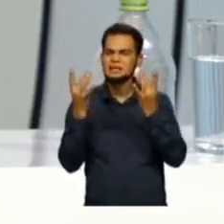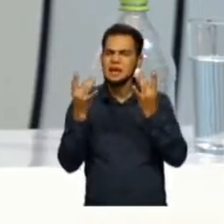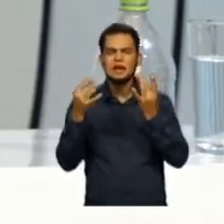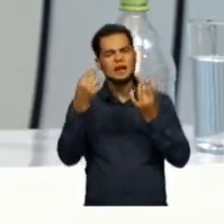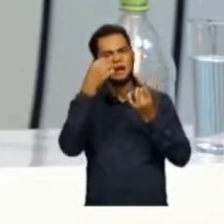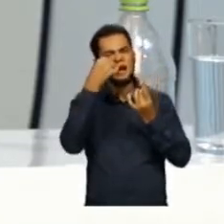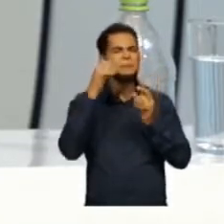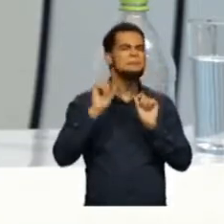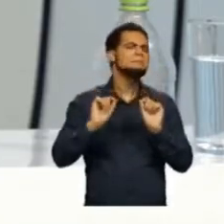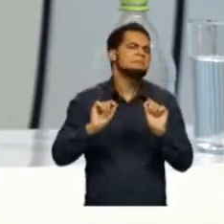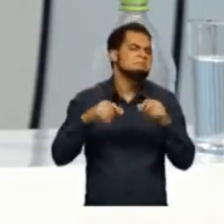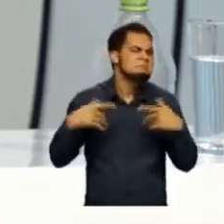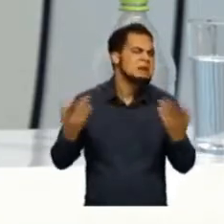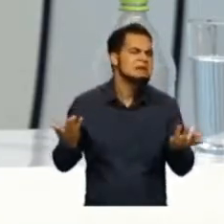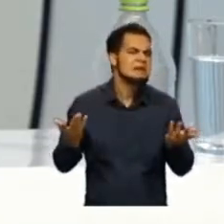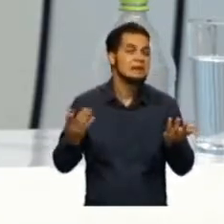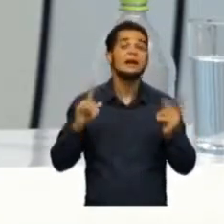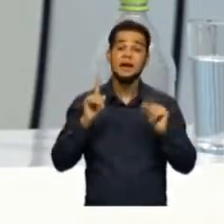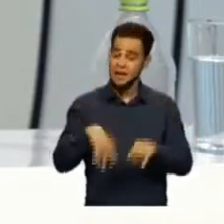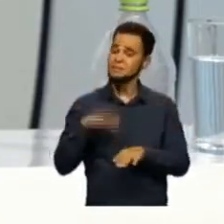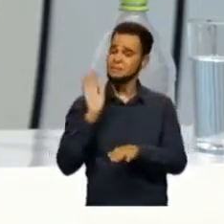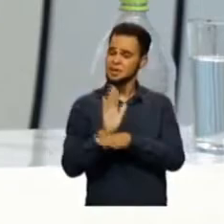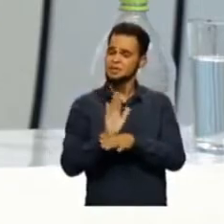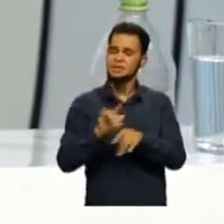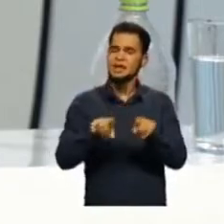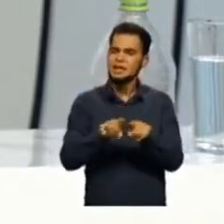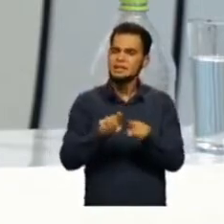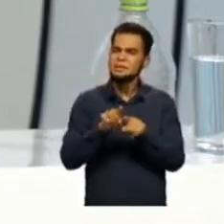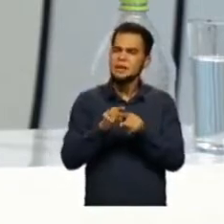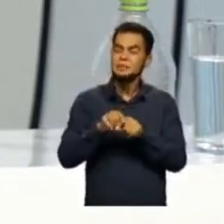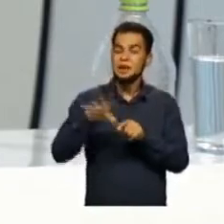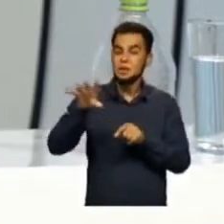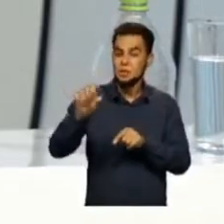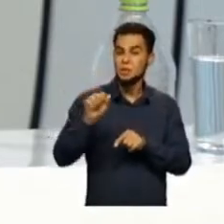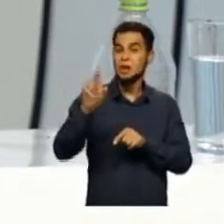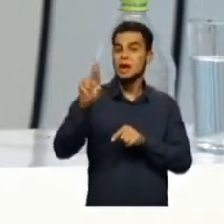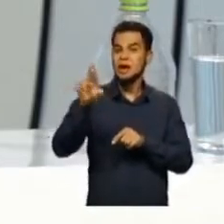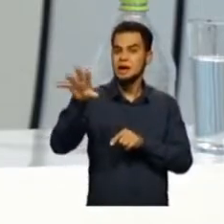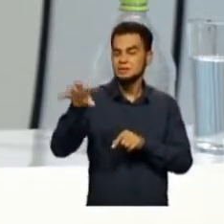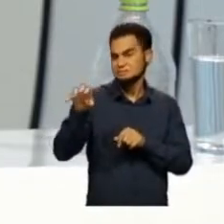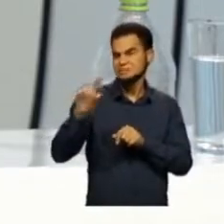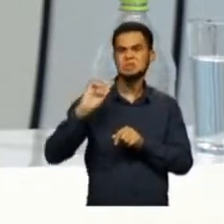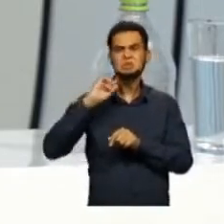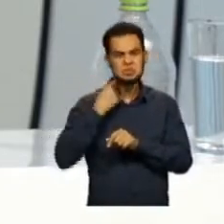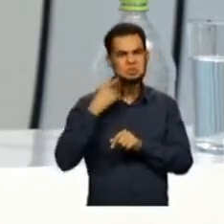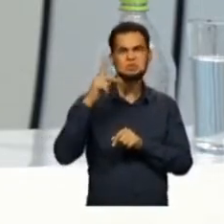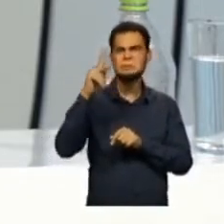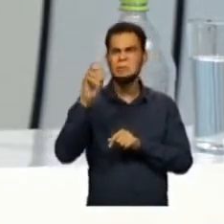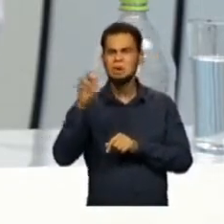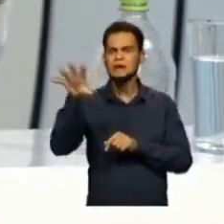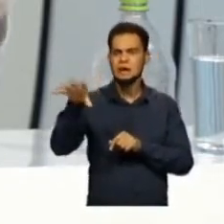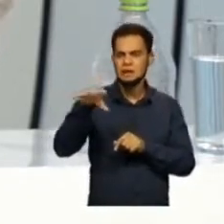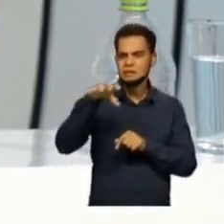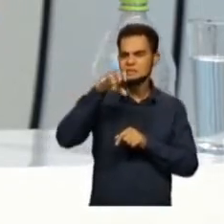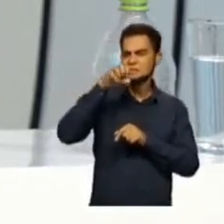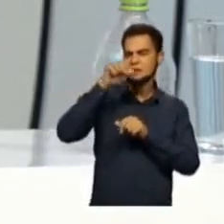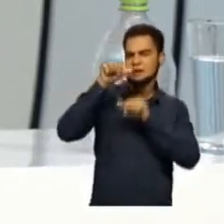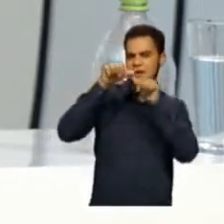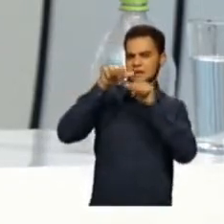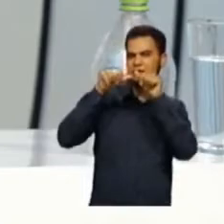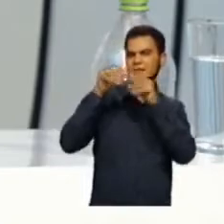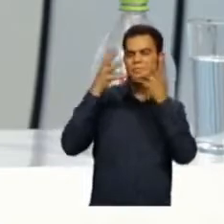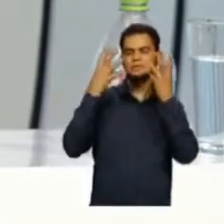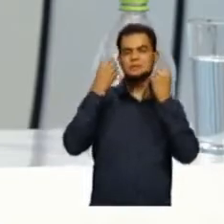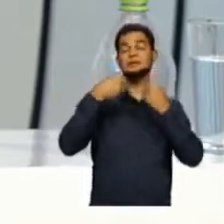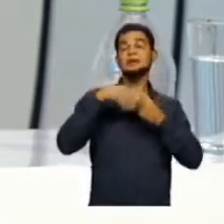nessa filtragem do ar para que chegue no pulmão um ar purificado. Os vasos sanguíneos presentes